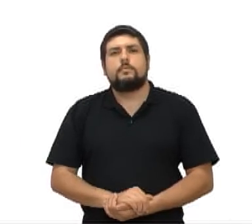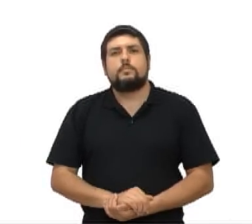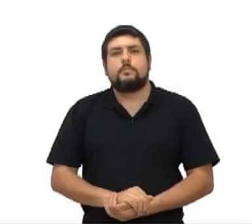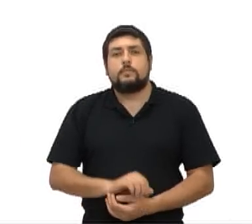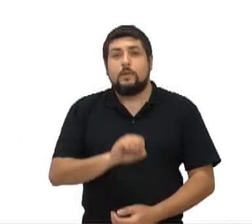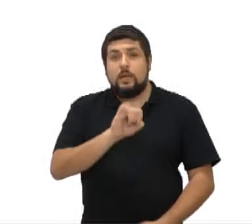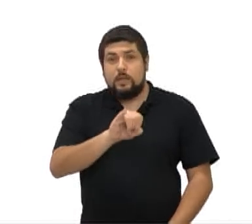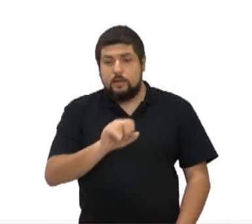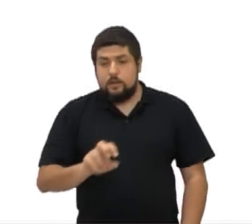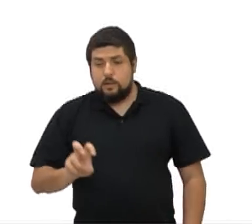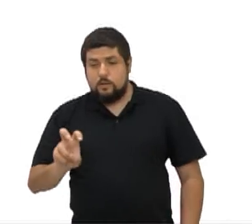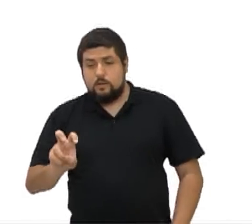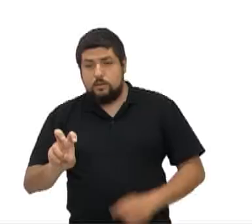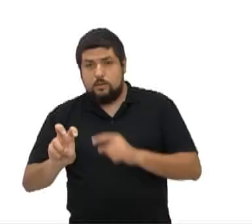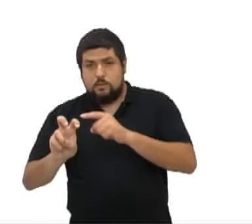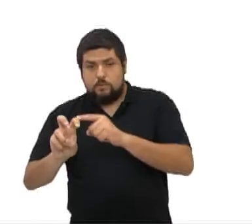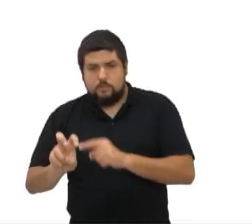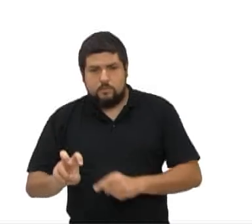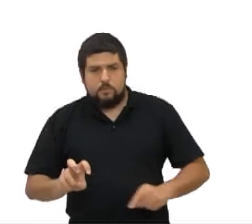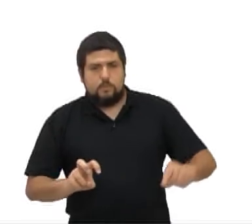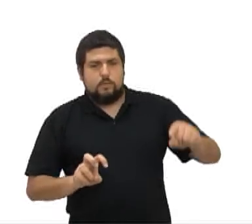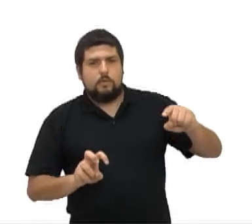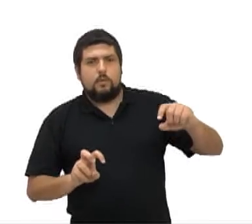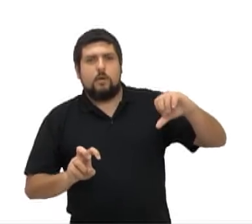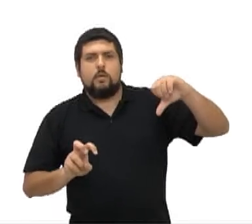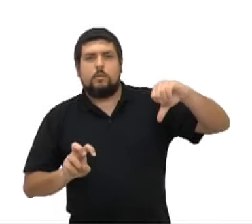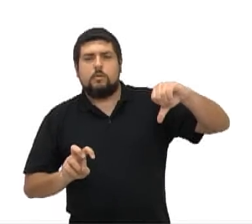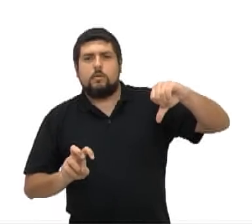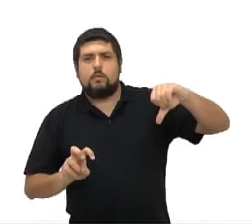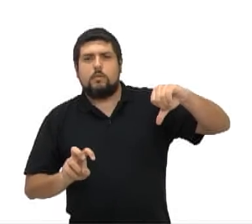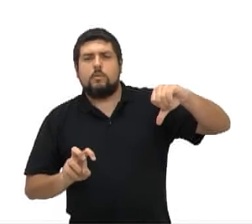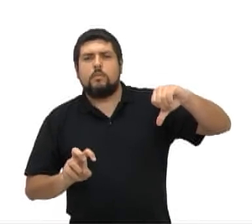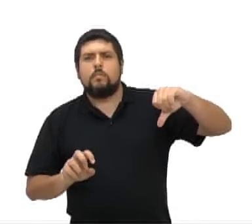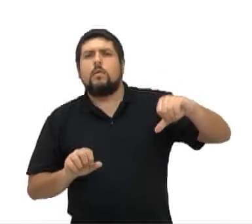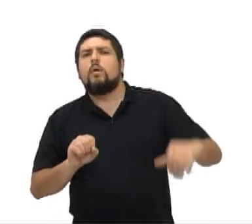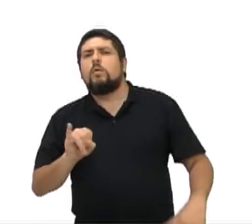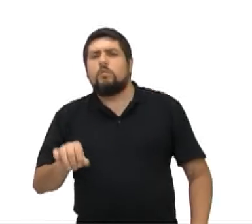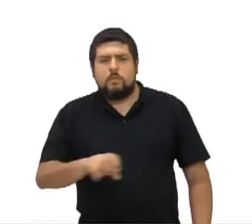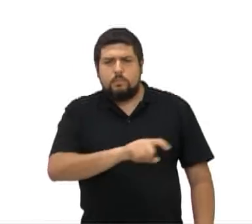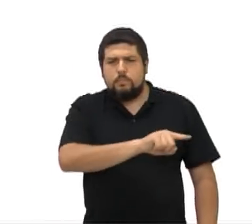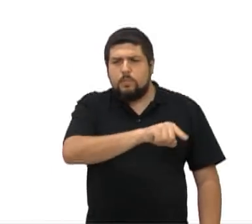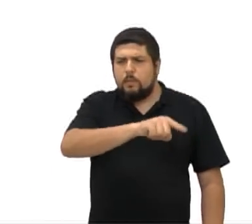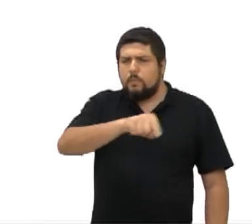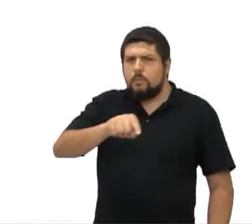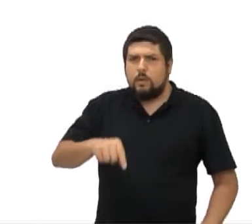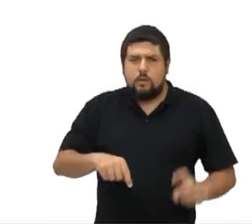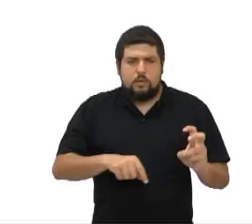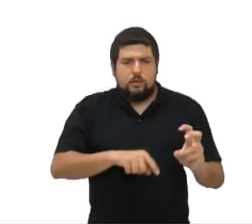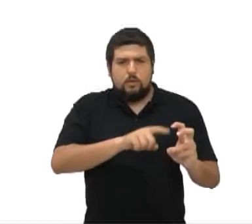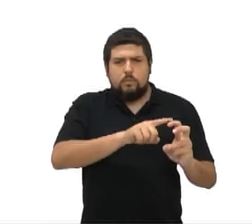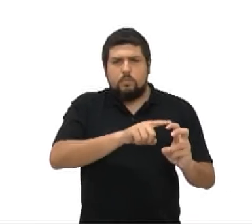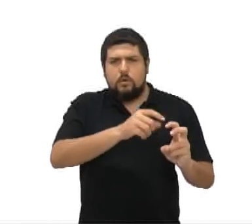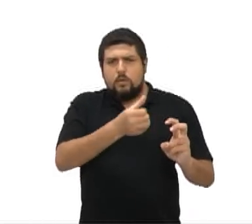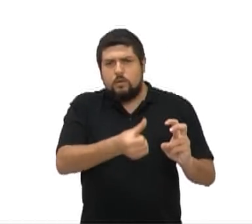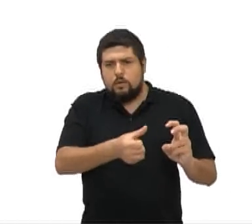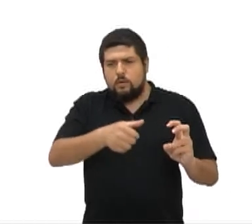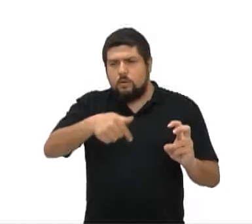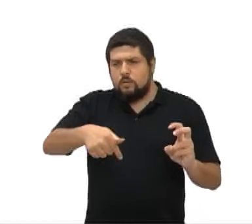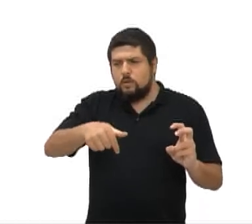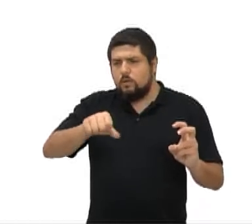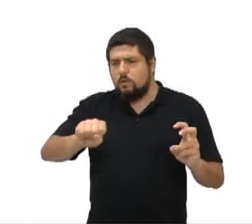casa 5 e parar na casa 9, eu andei quantas casas no total? 1, 2, 3,